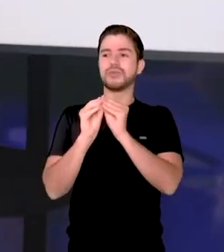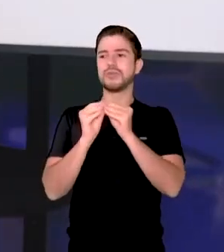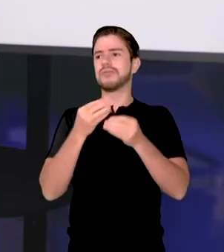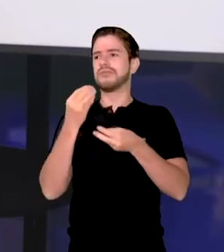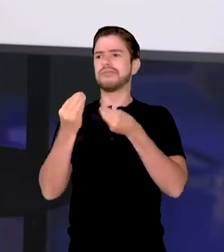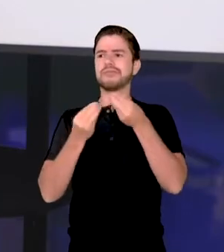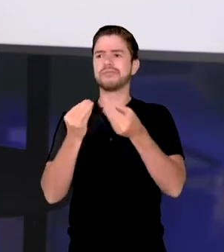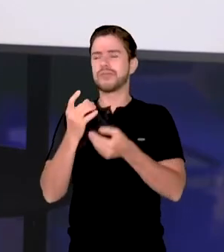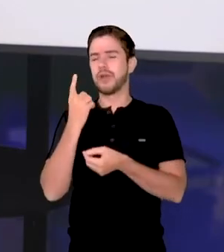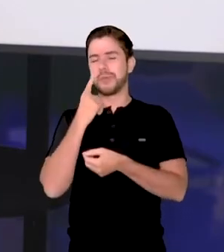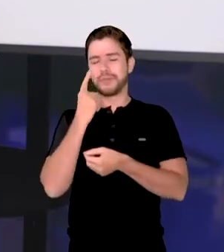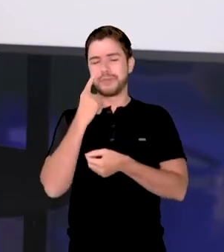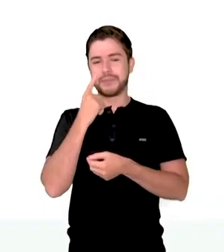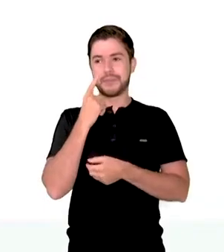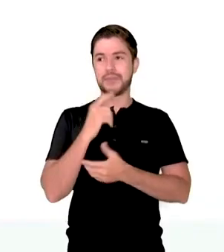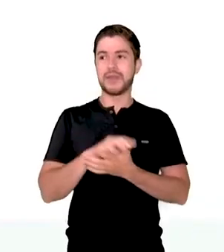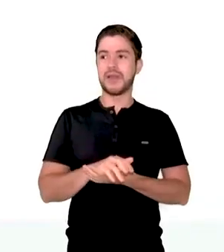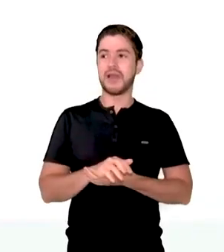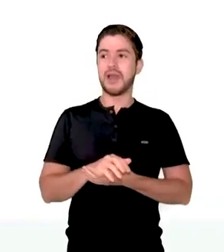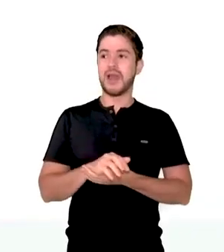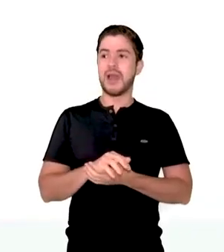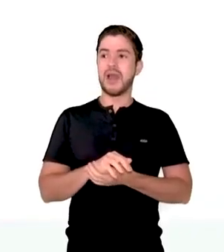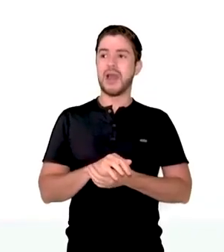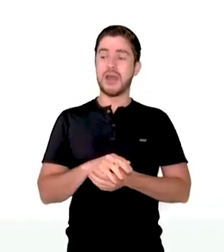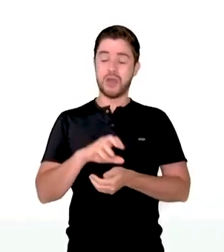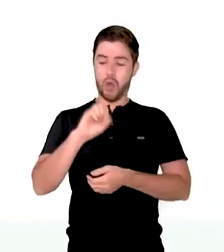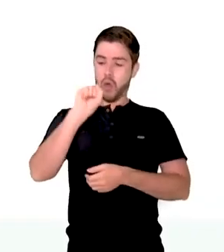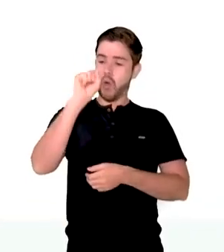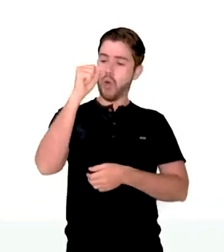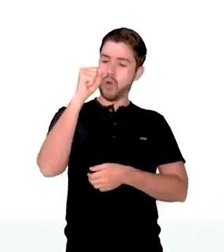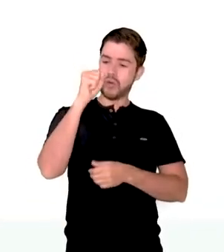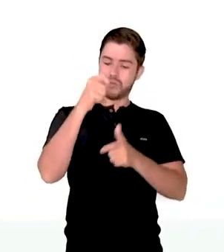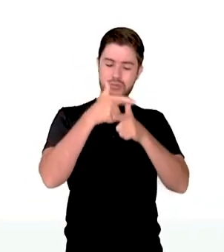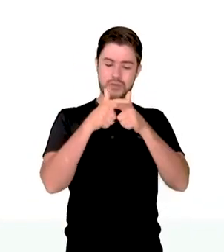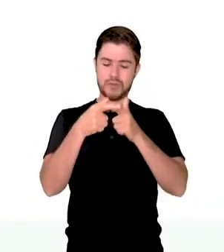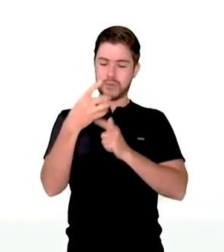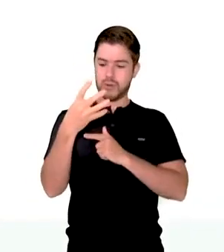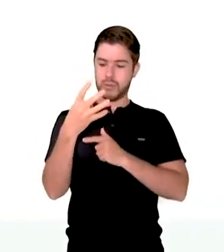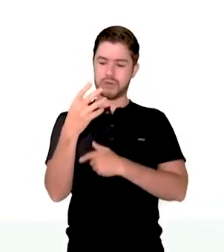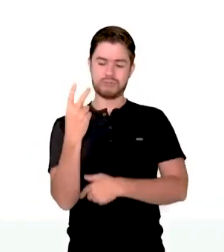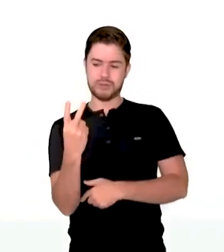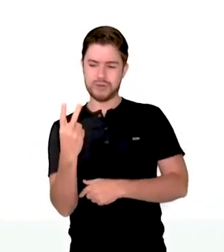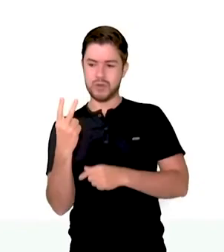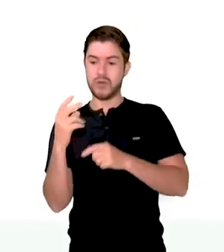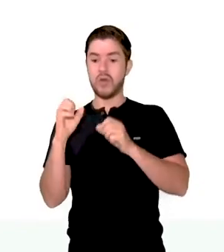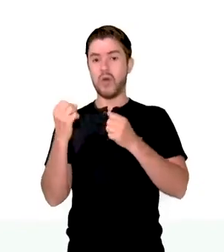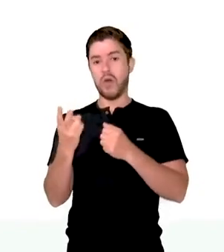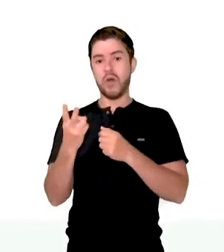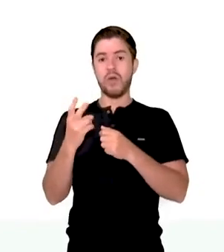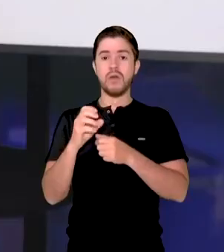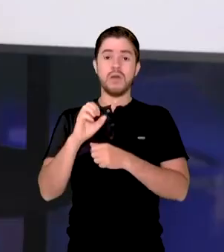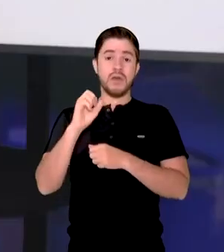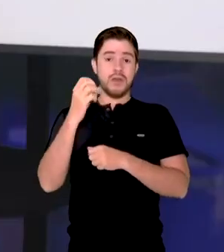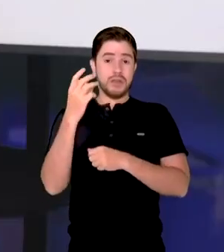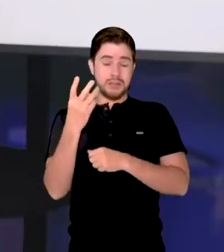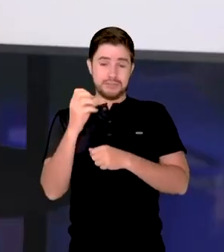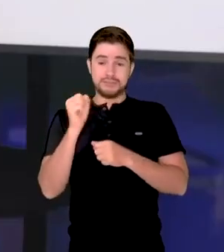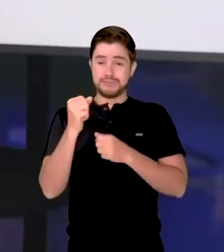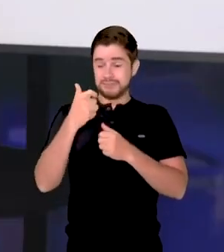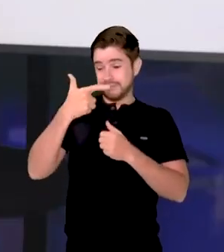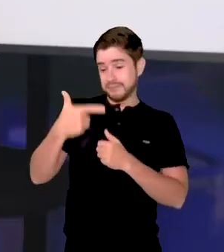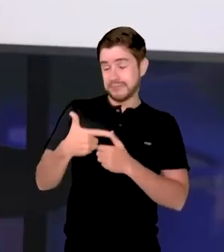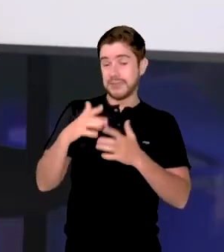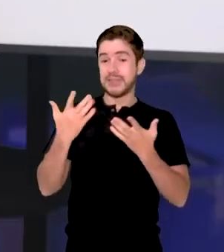como que fica isso 8 / 4 que dá dois e 12 / 4 que dá 3 ou seja virou